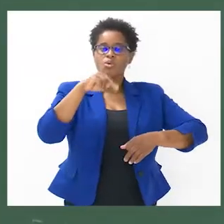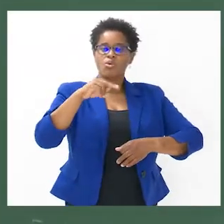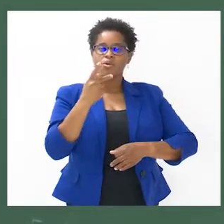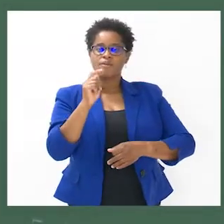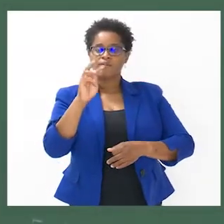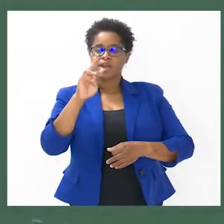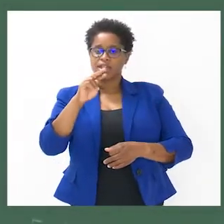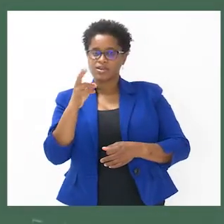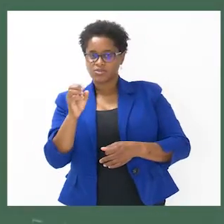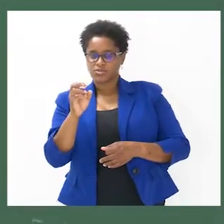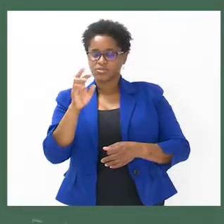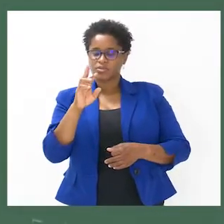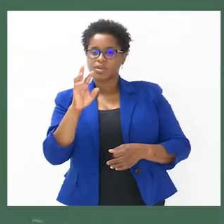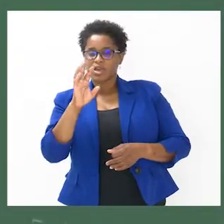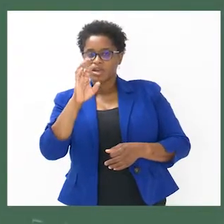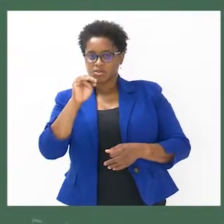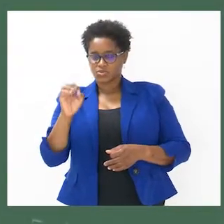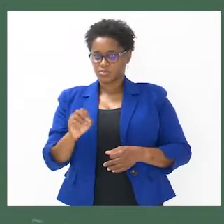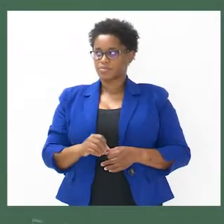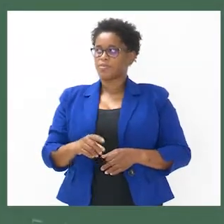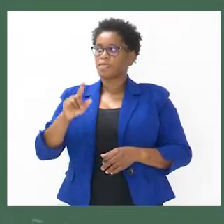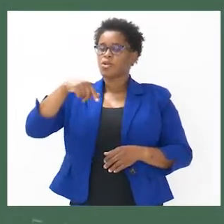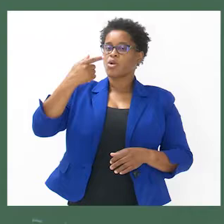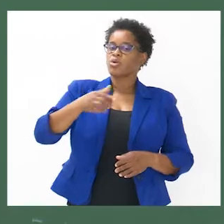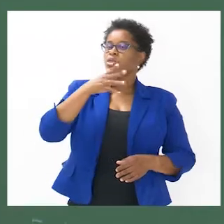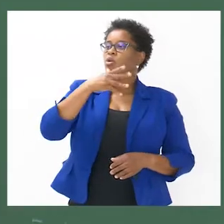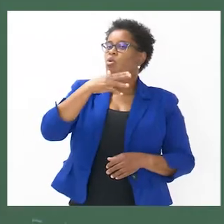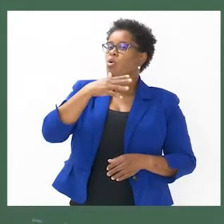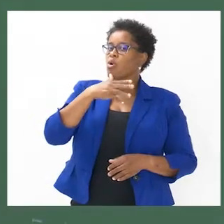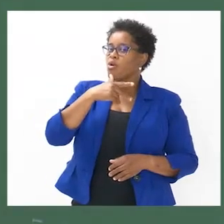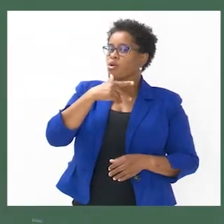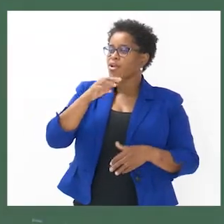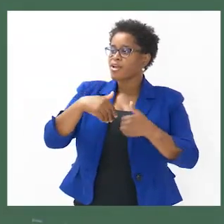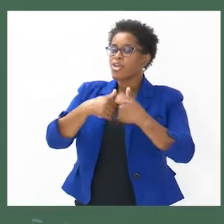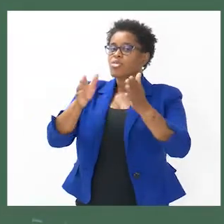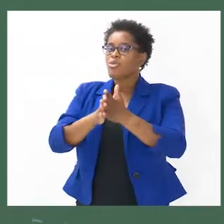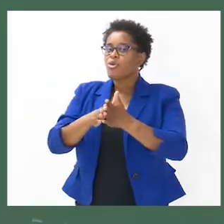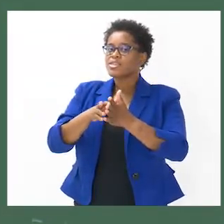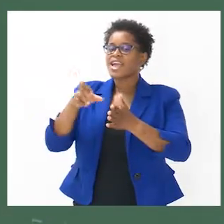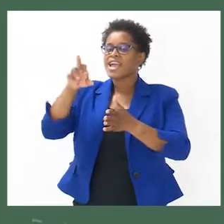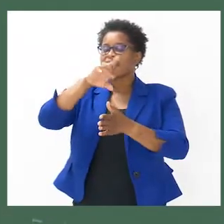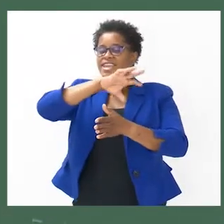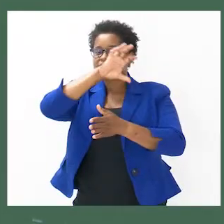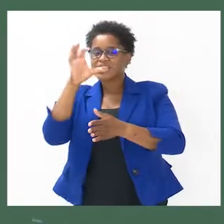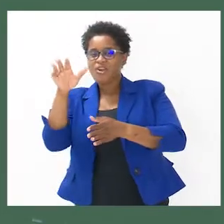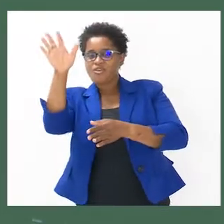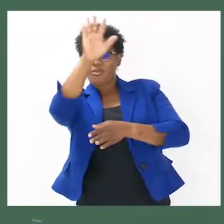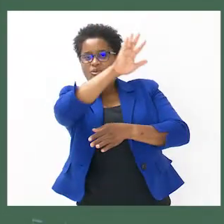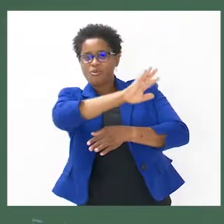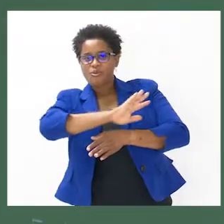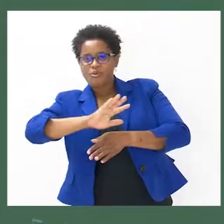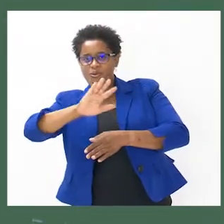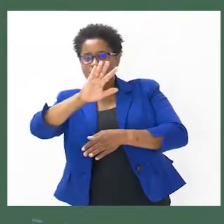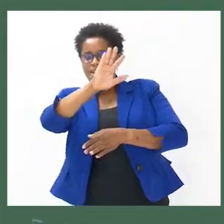convexo. E com uma outra cor, temos aqui toda a região, limitada